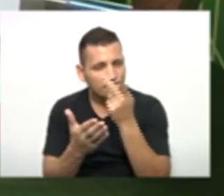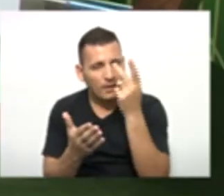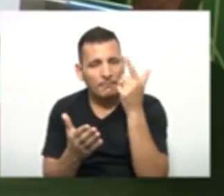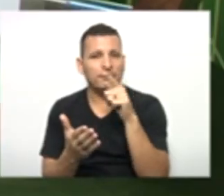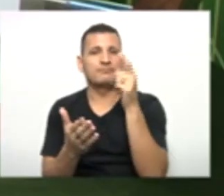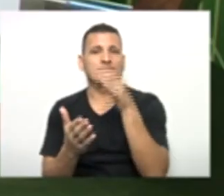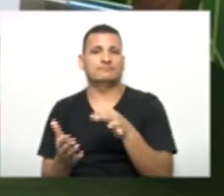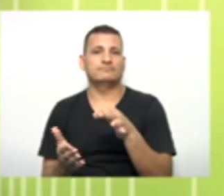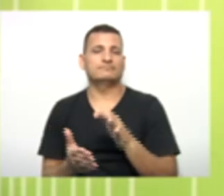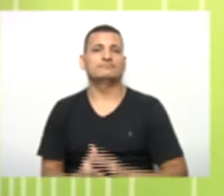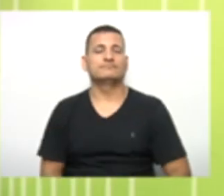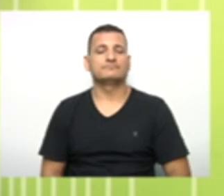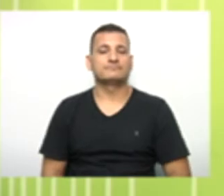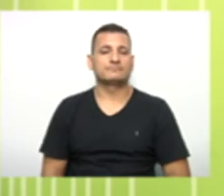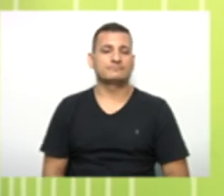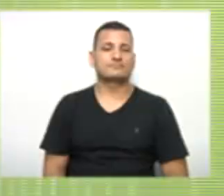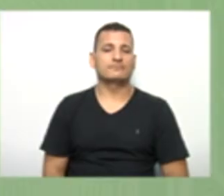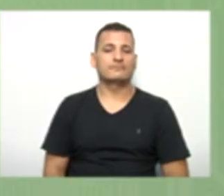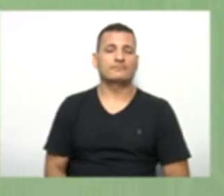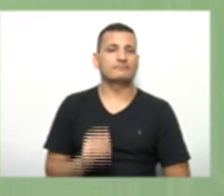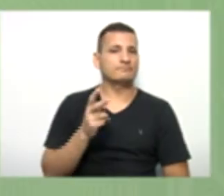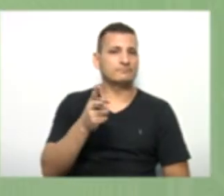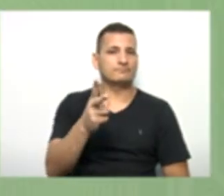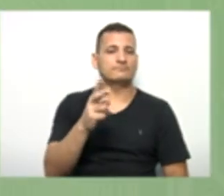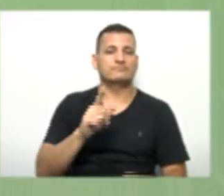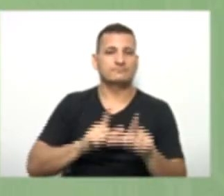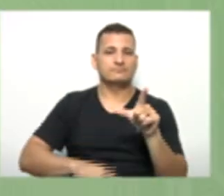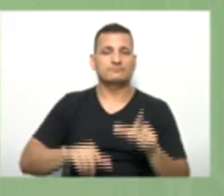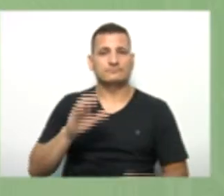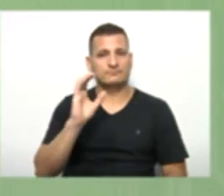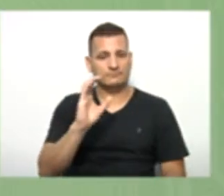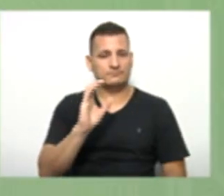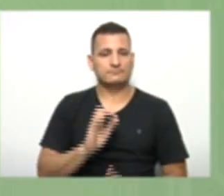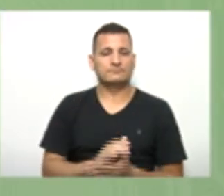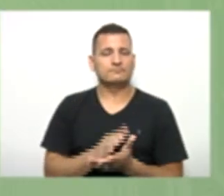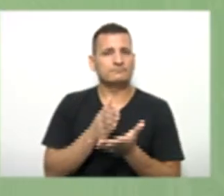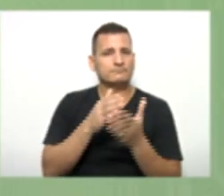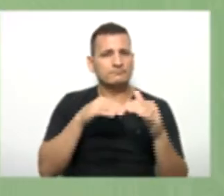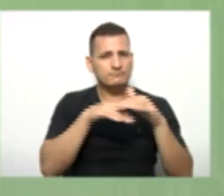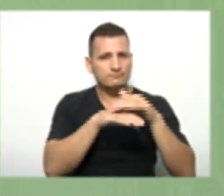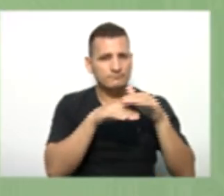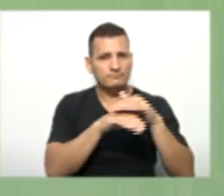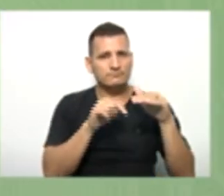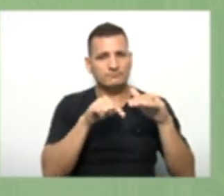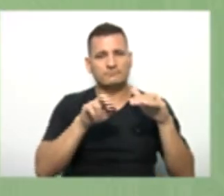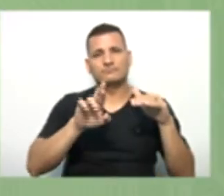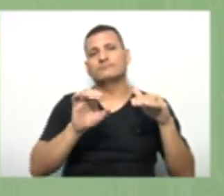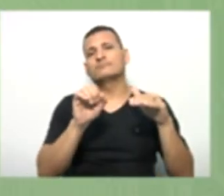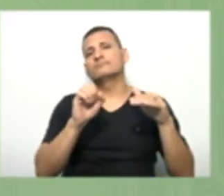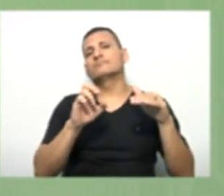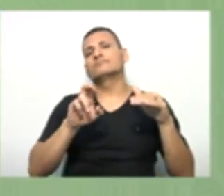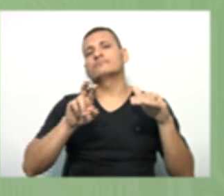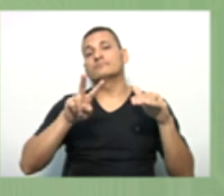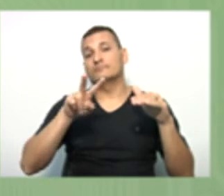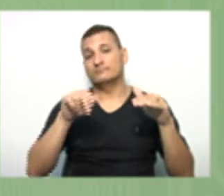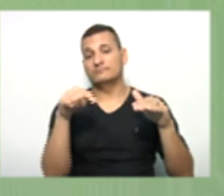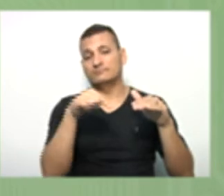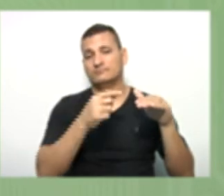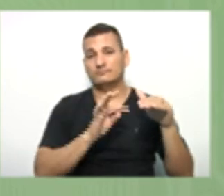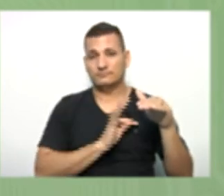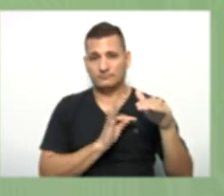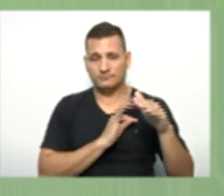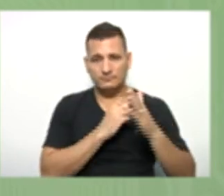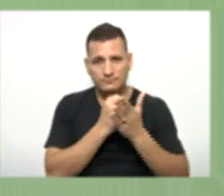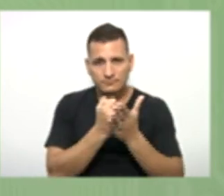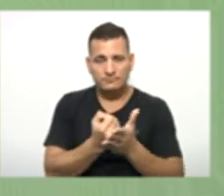professora? Continuando, vamos lá, alternativa C. A reserva de Fundo de Assistência Técnica